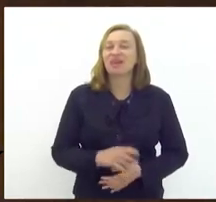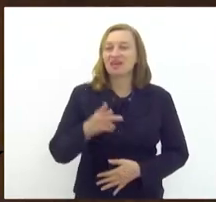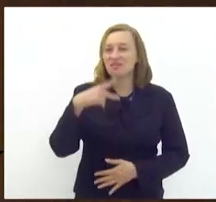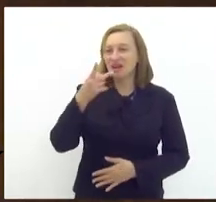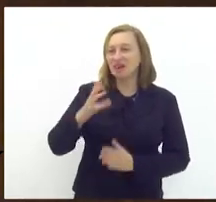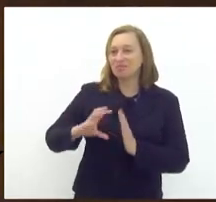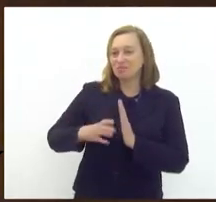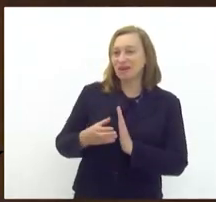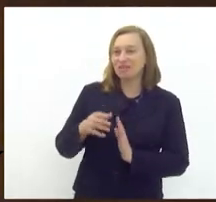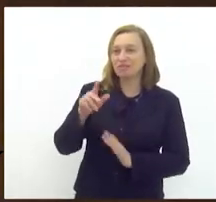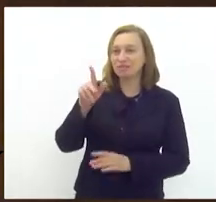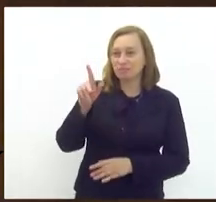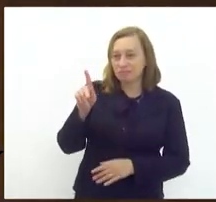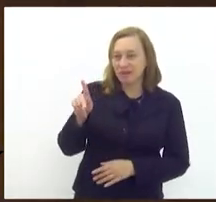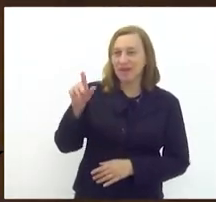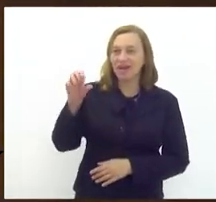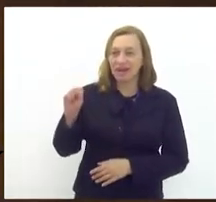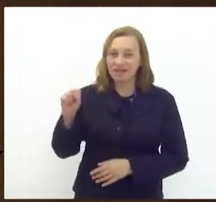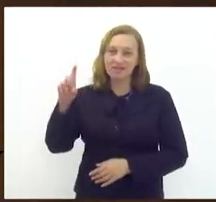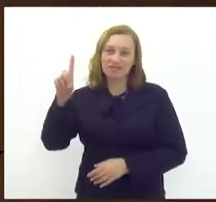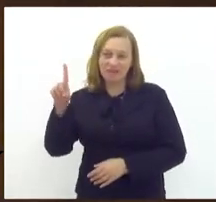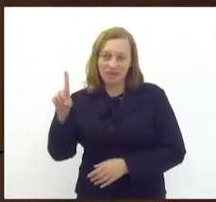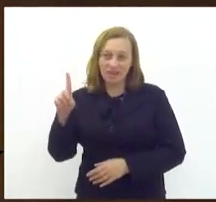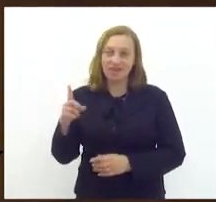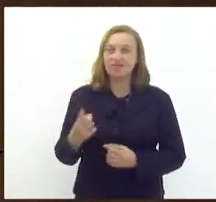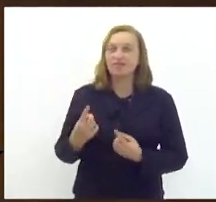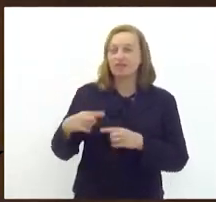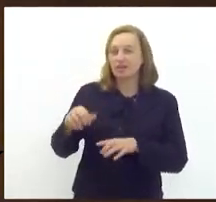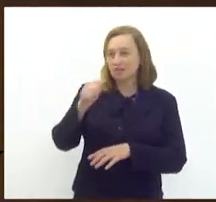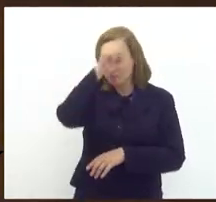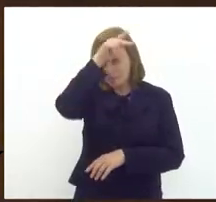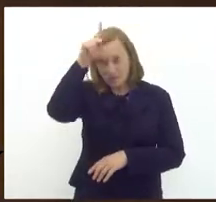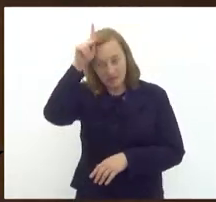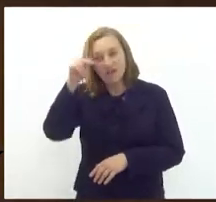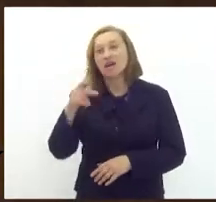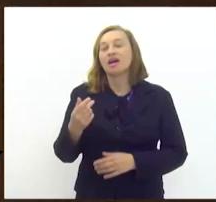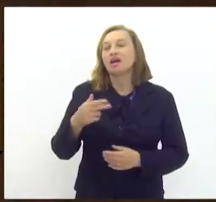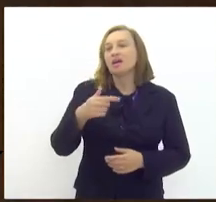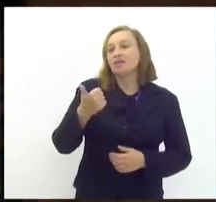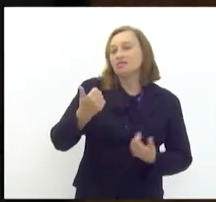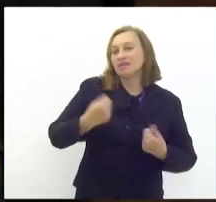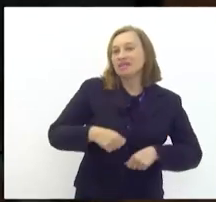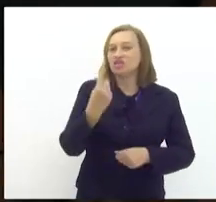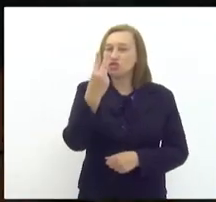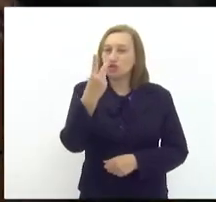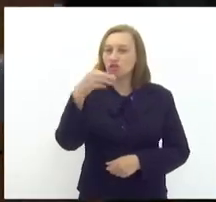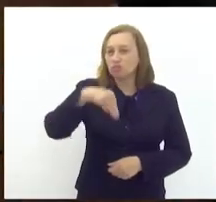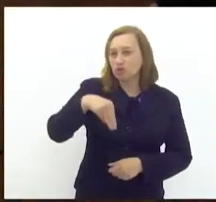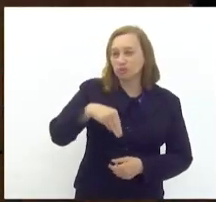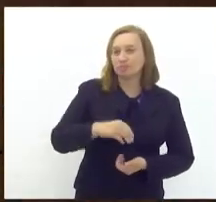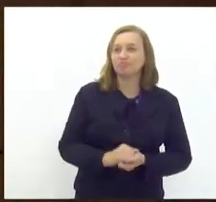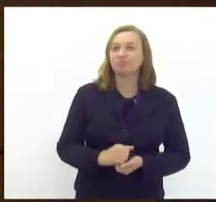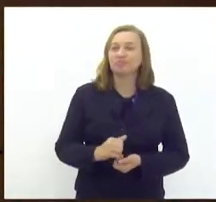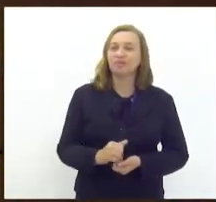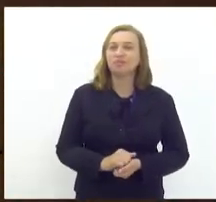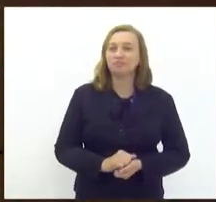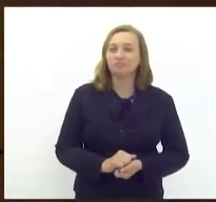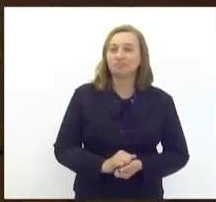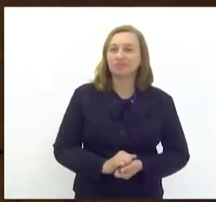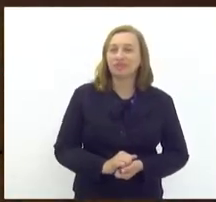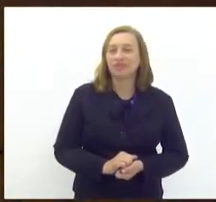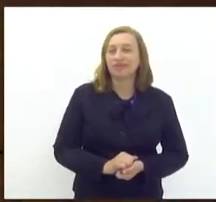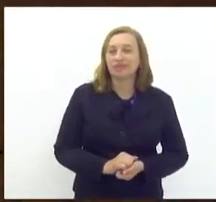partido do PSD que foi atacada aí do meu Prefeito eu preciso de dois minutos aqui só fazer uma defesa que é o prefeito Eduardo Paes